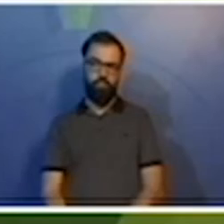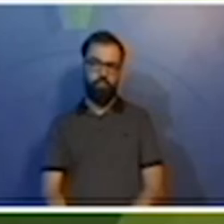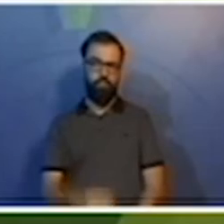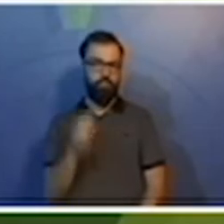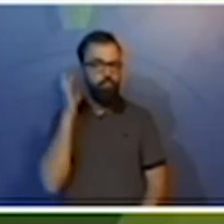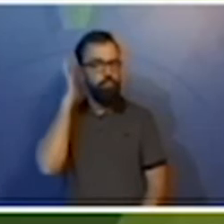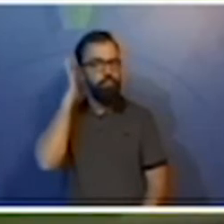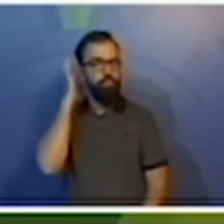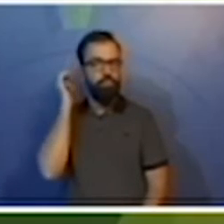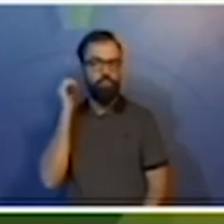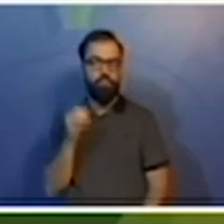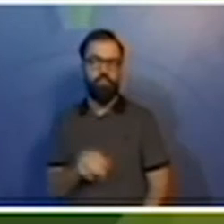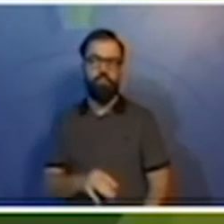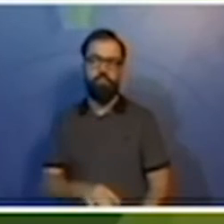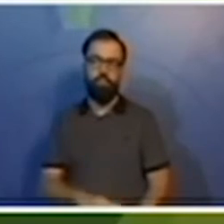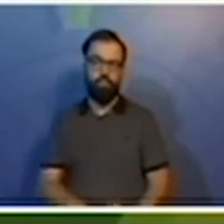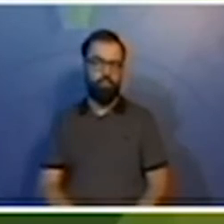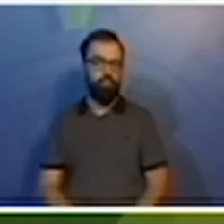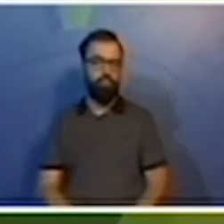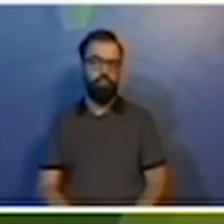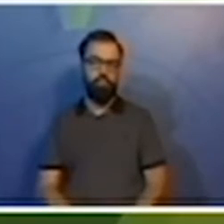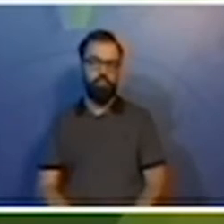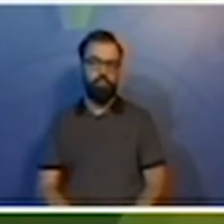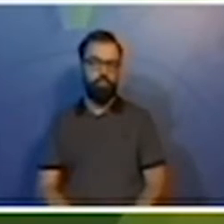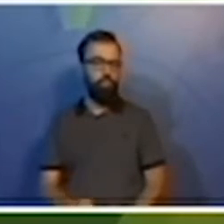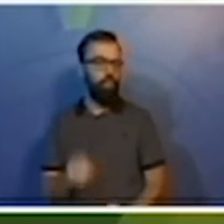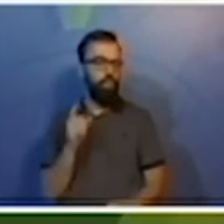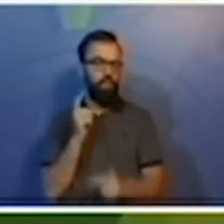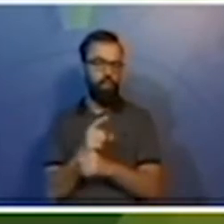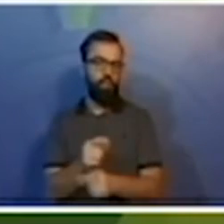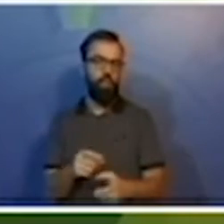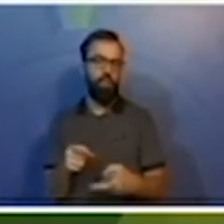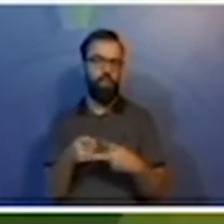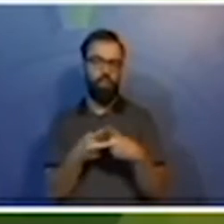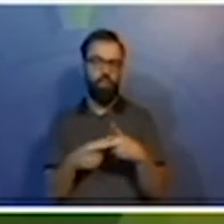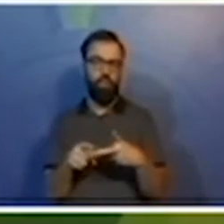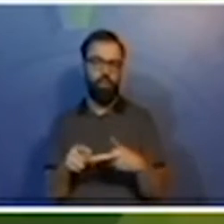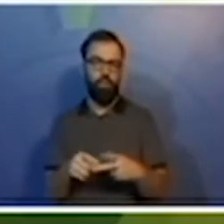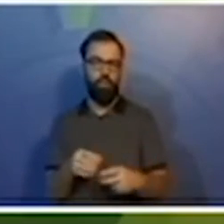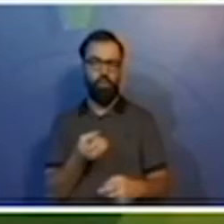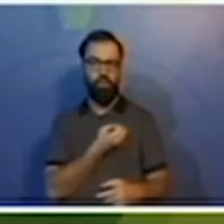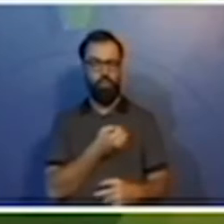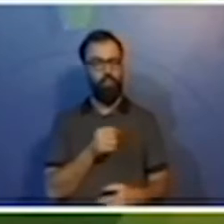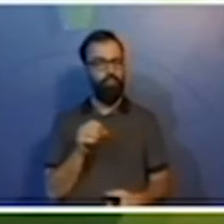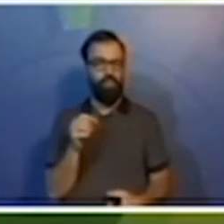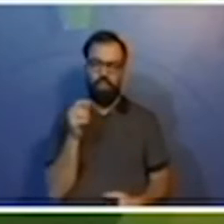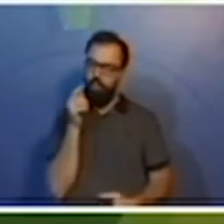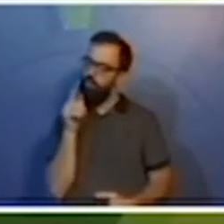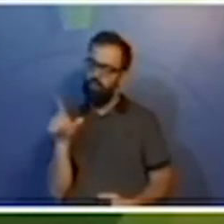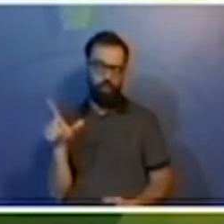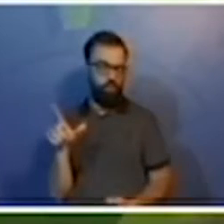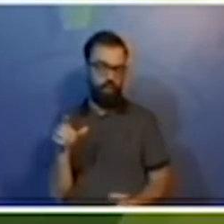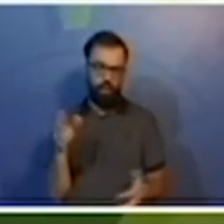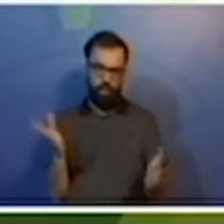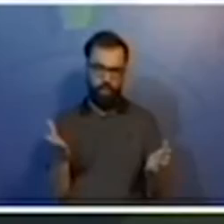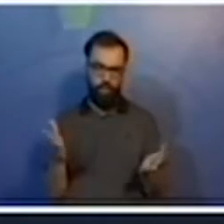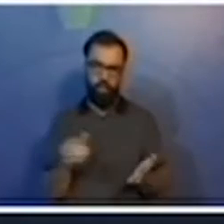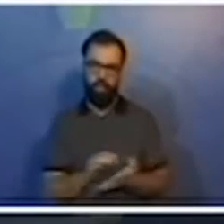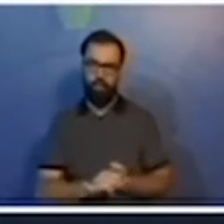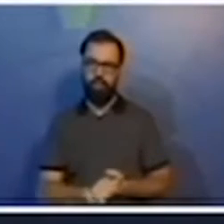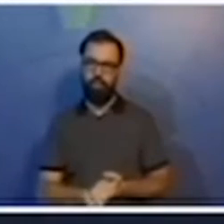Bom, não é possível determinar o valor do ângulo, mas a gente pode ter uma